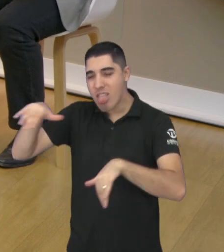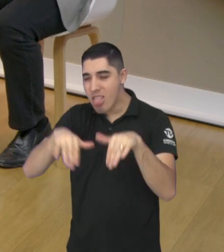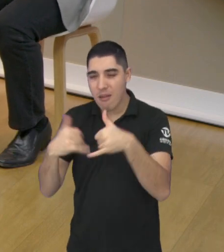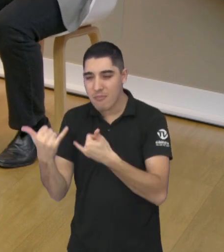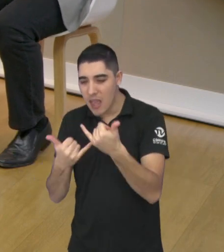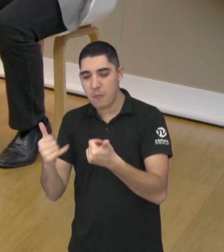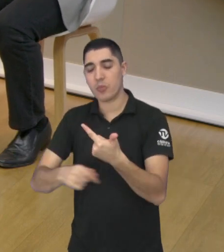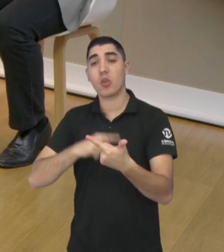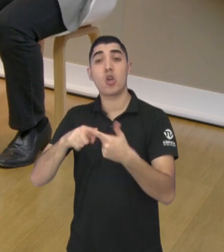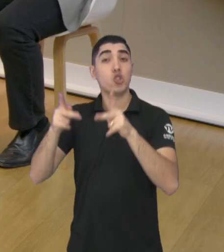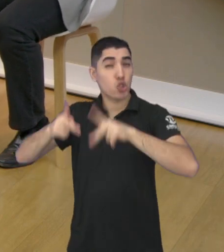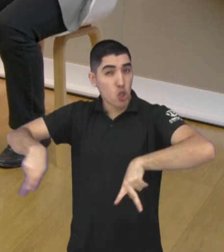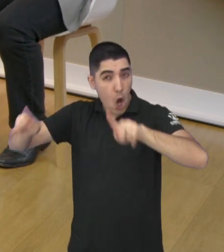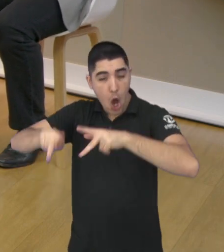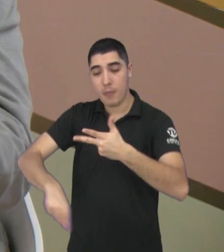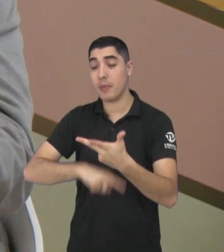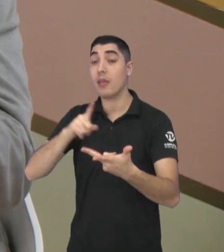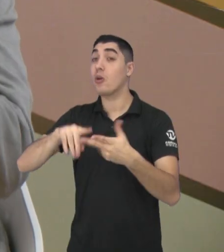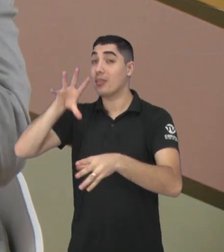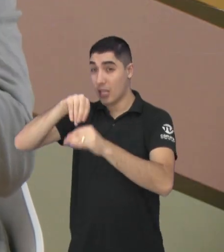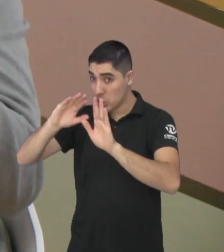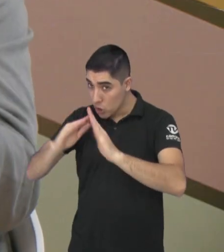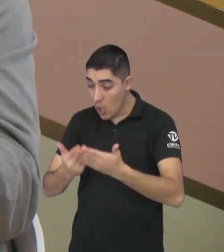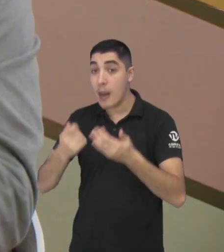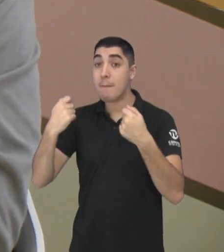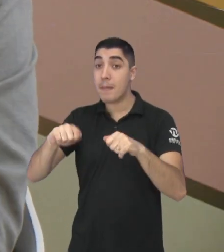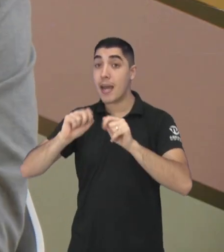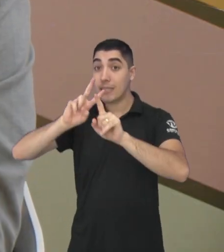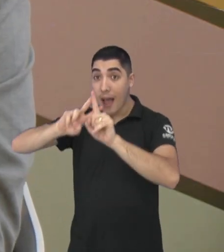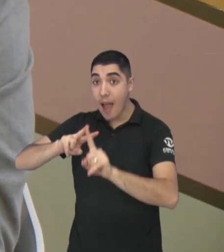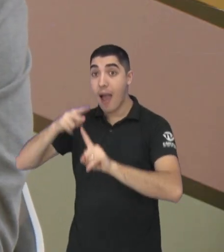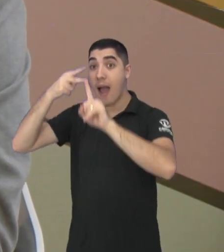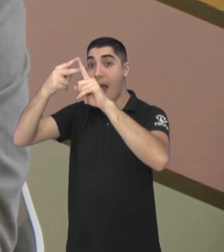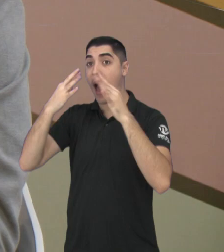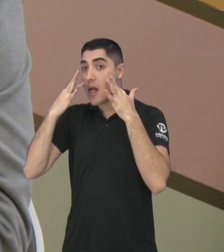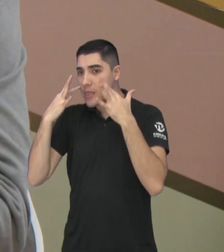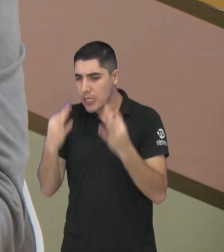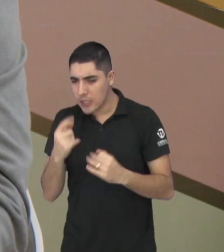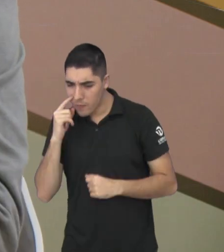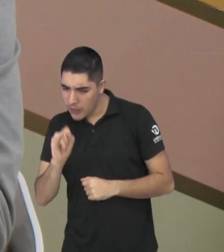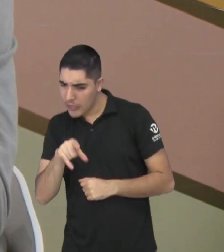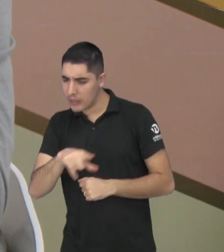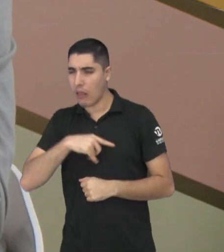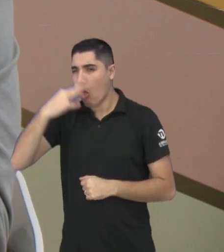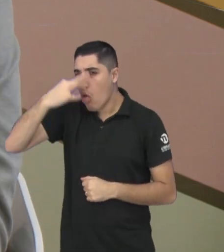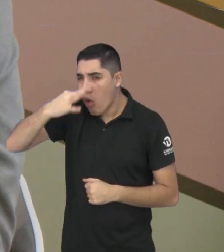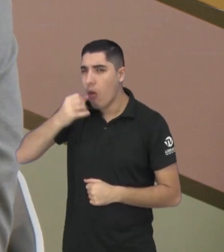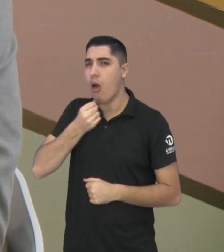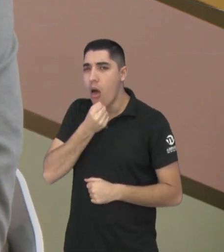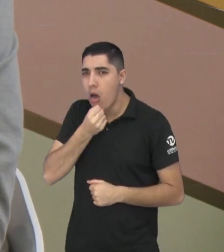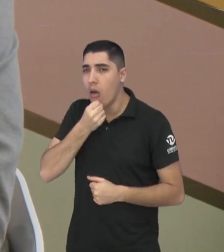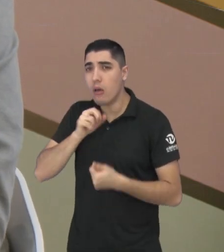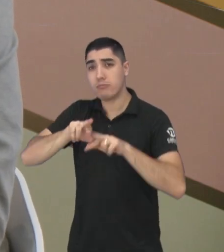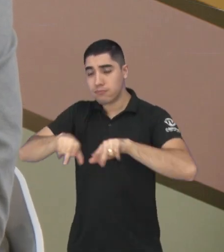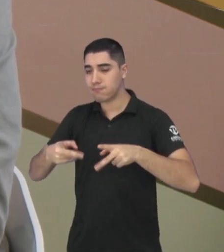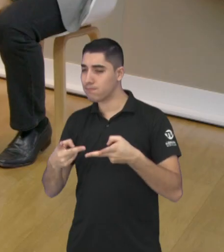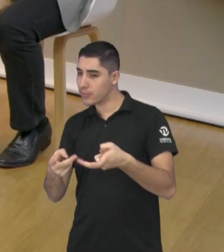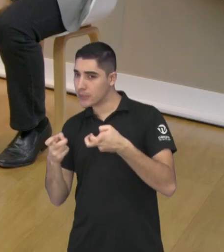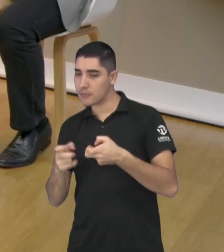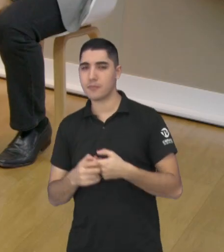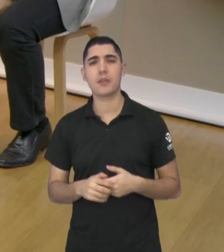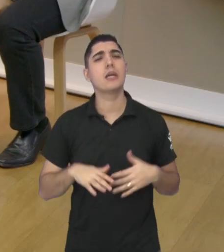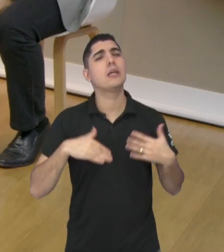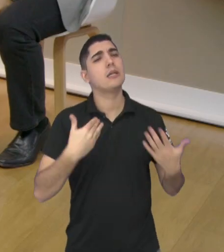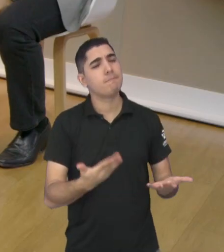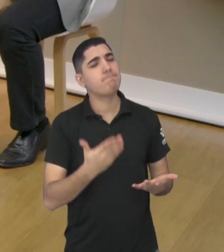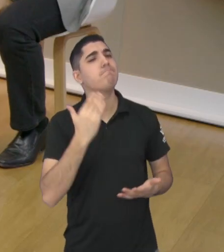mesmo na escola, o cuidado tem que ser redobrado, principalmente com secreções e tosses e gotículas, né? Tá certo. E quais